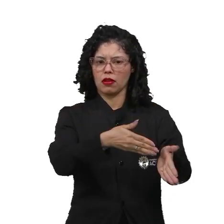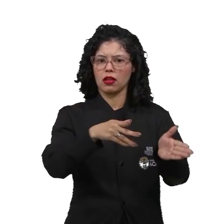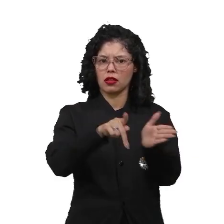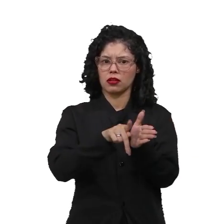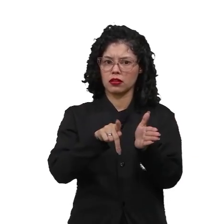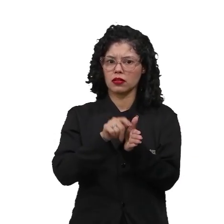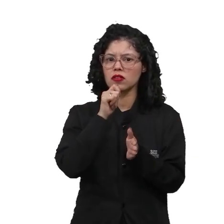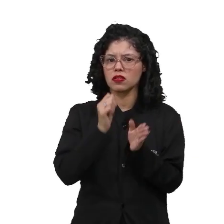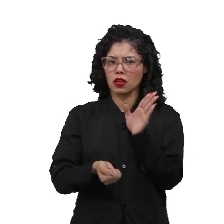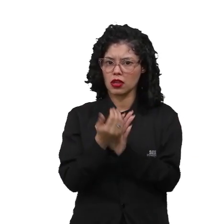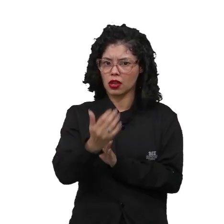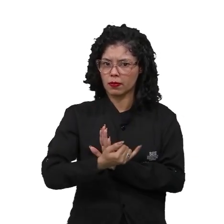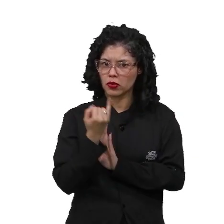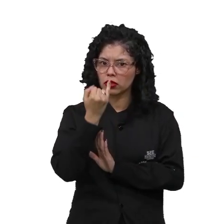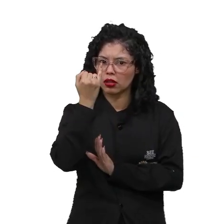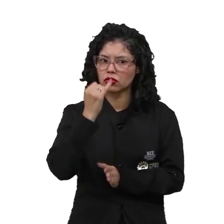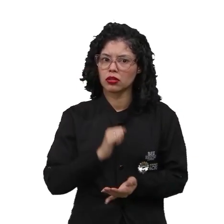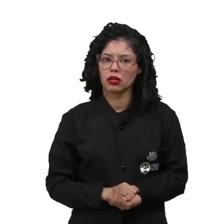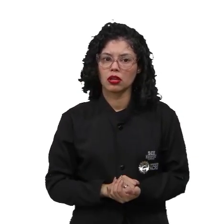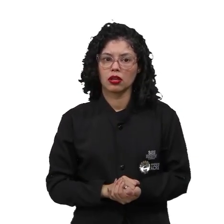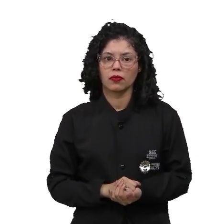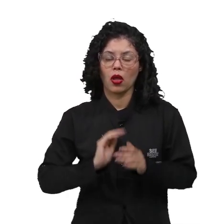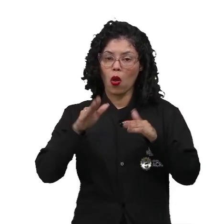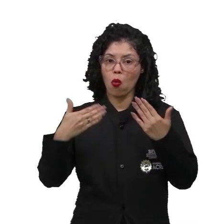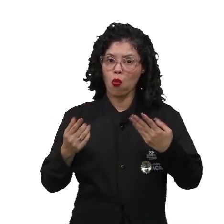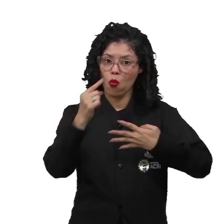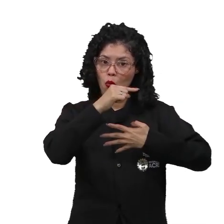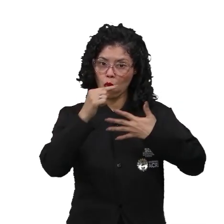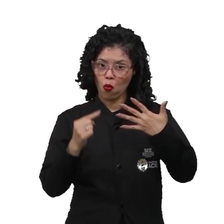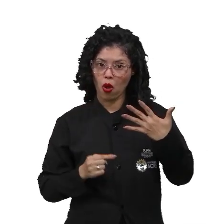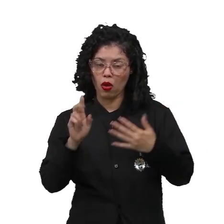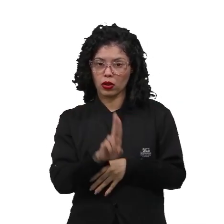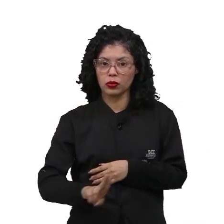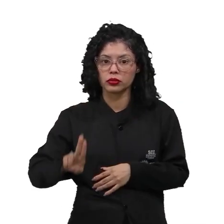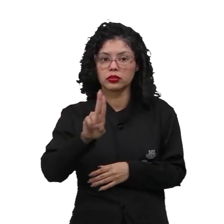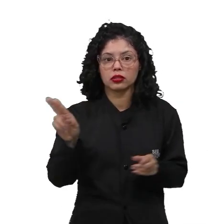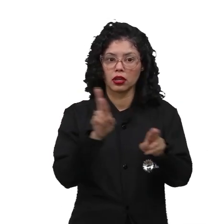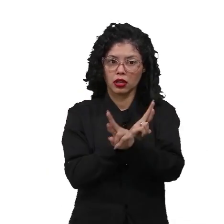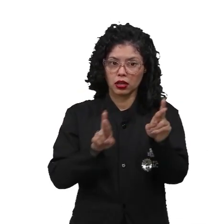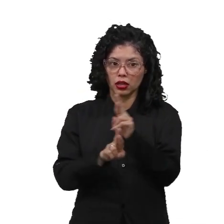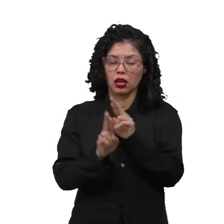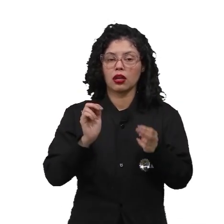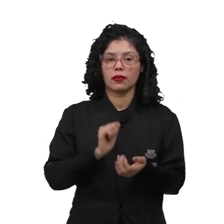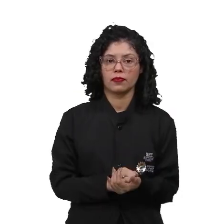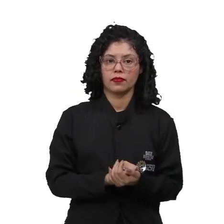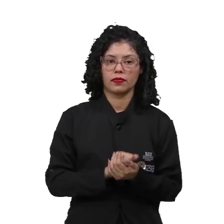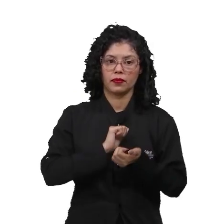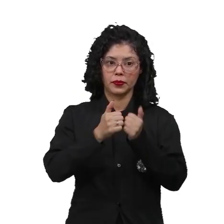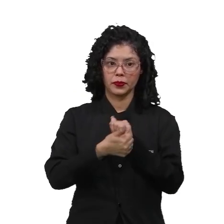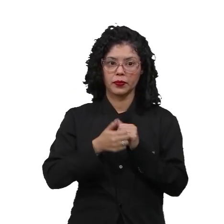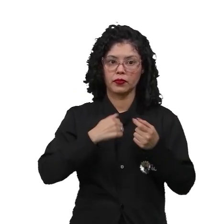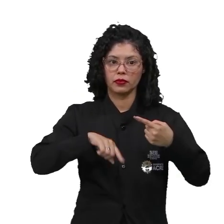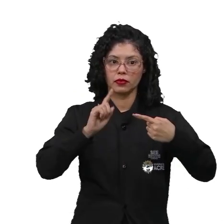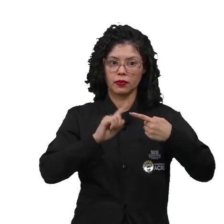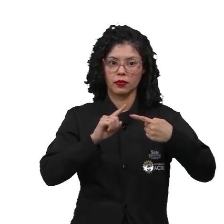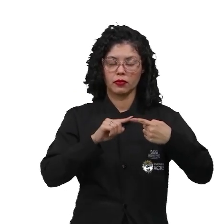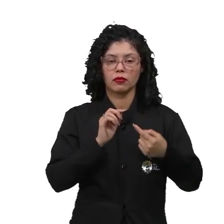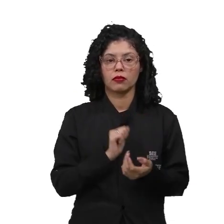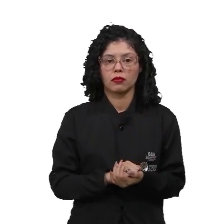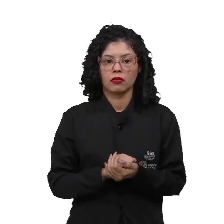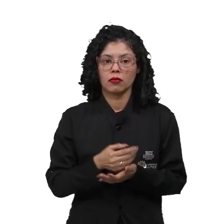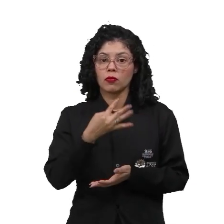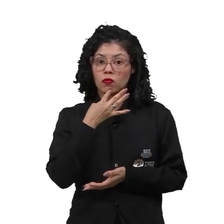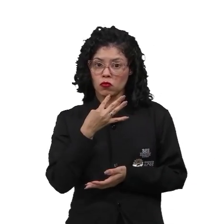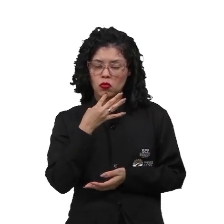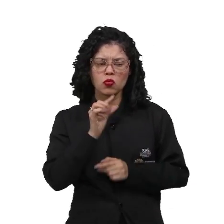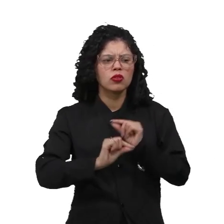mais eficiente. Né? Então, qual que são os mecanismos, né, relacionados à imunidade adaptativa? Então, primeiro ela vai fazer